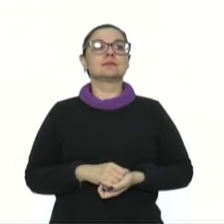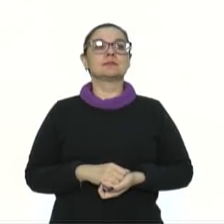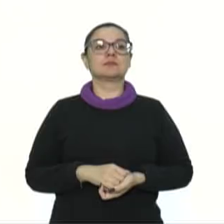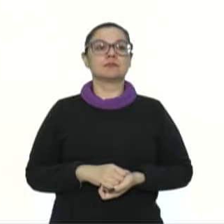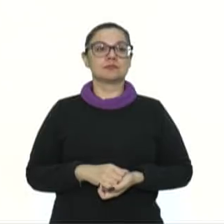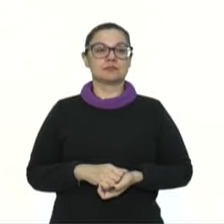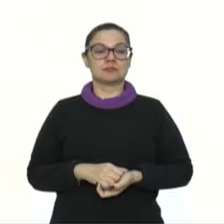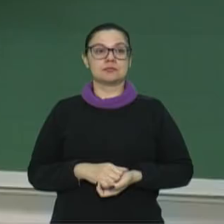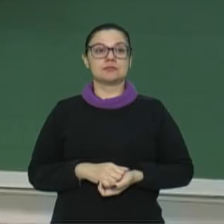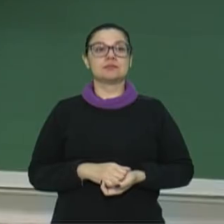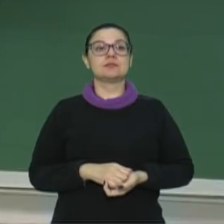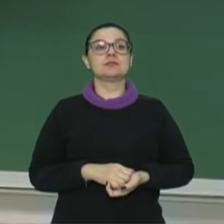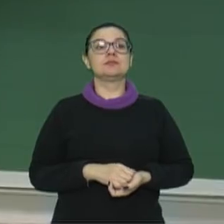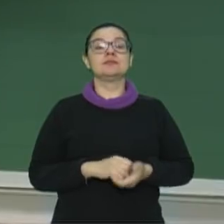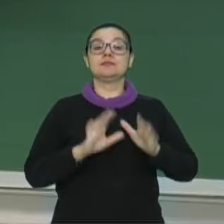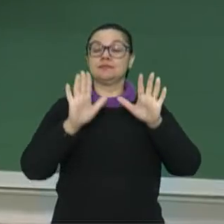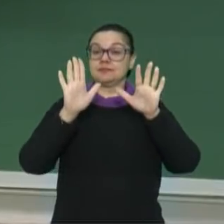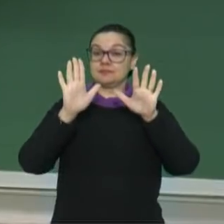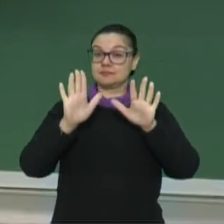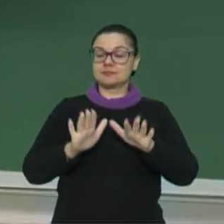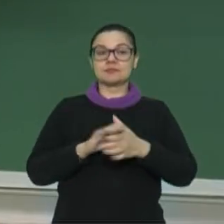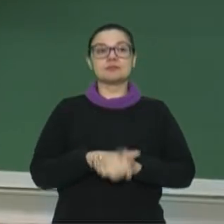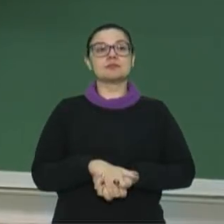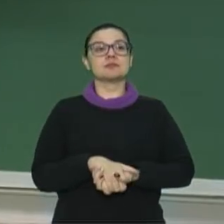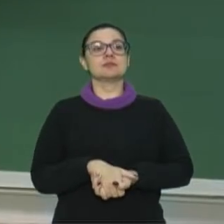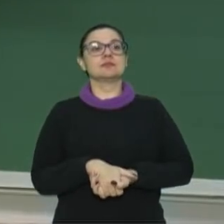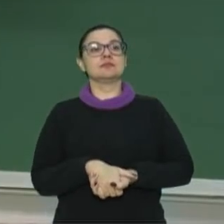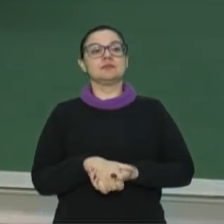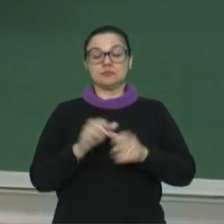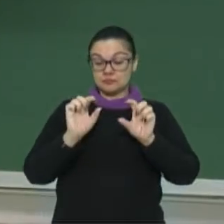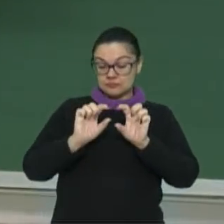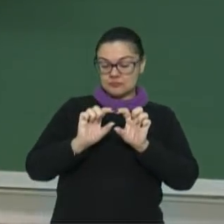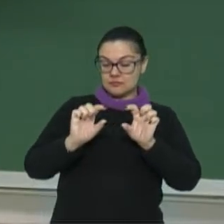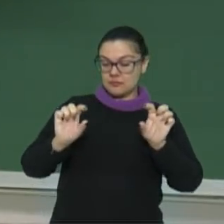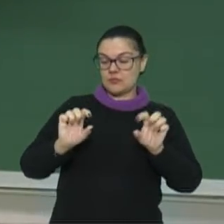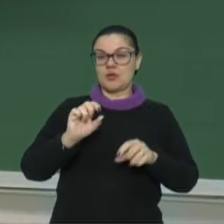depois volta ali. Olha só, então veja, a professora colocou aqui, ó,